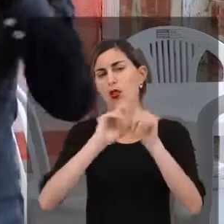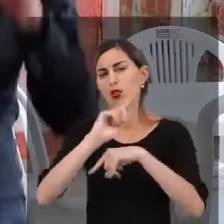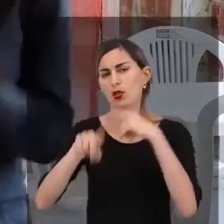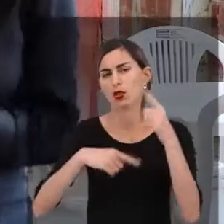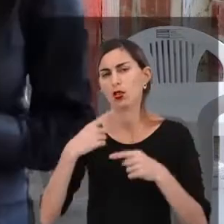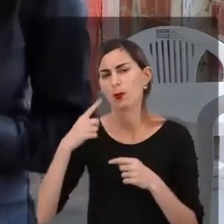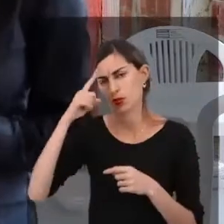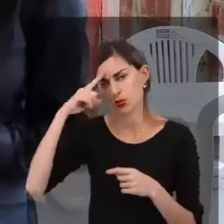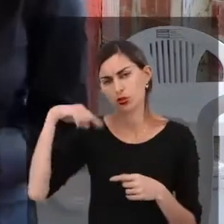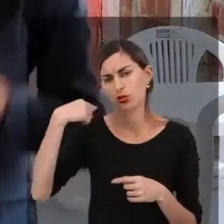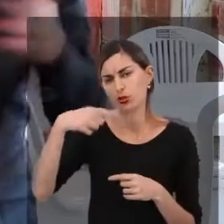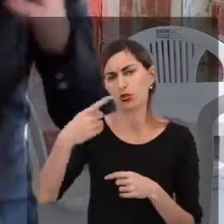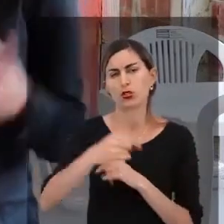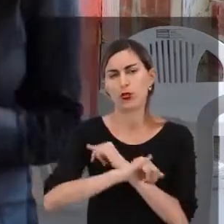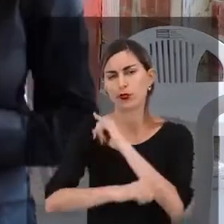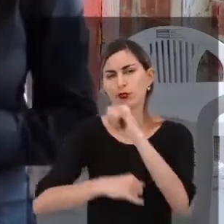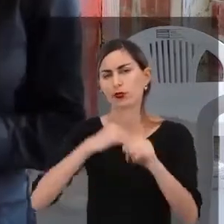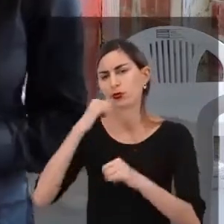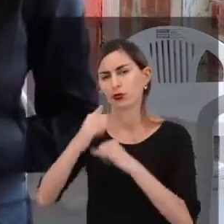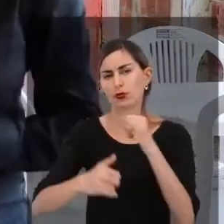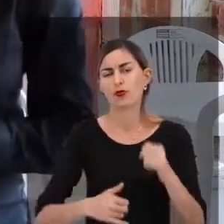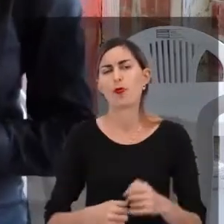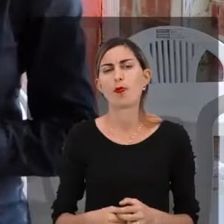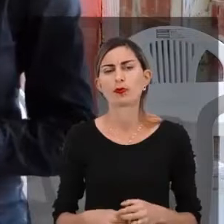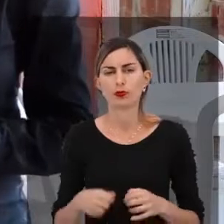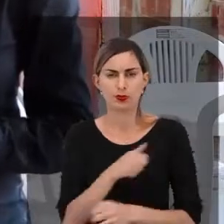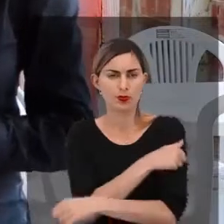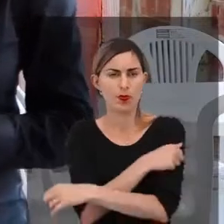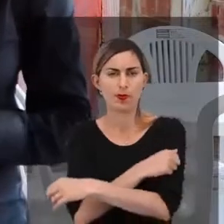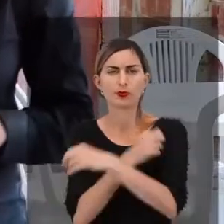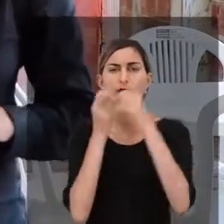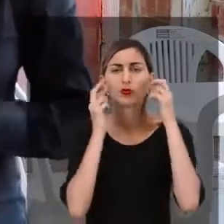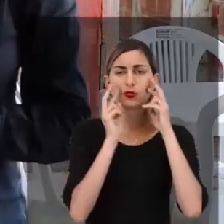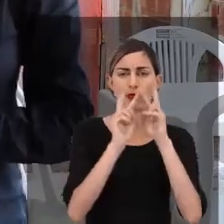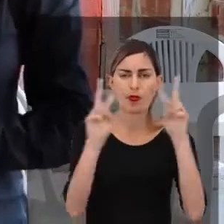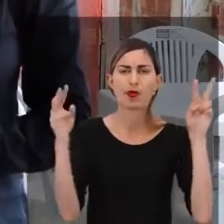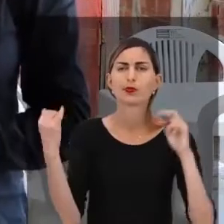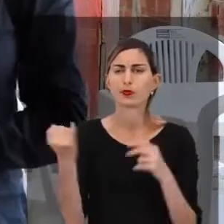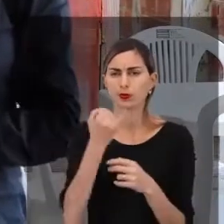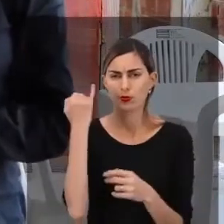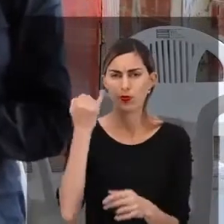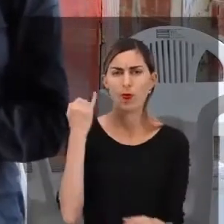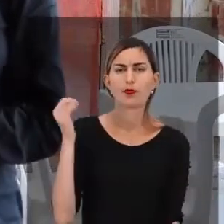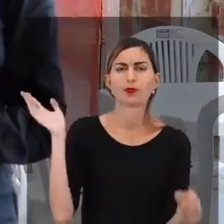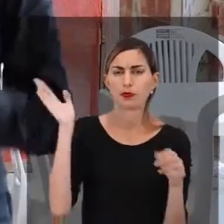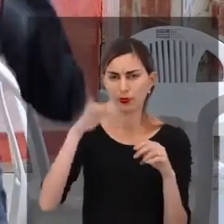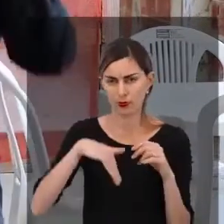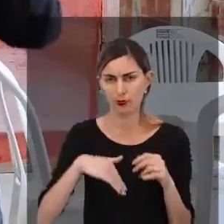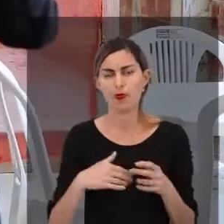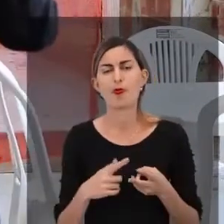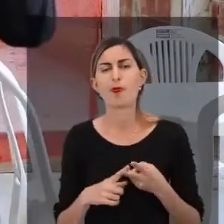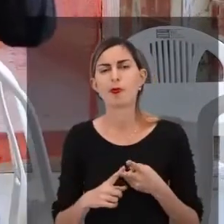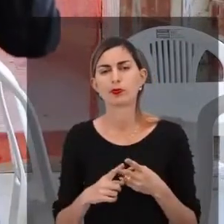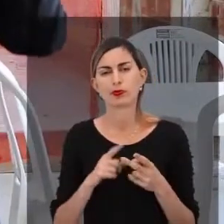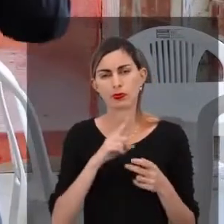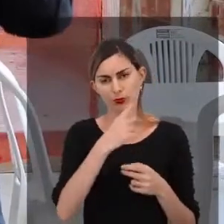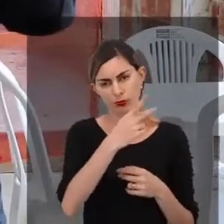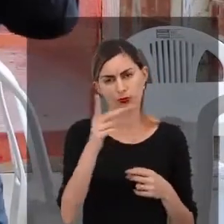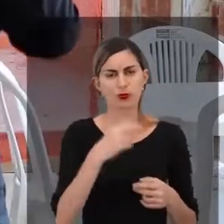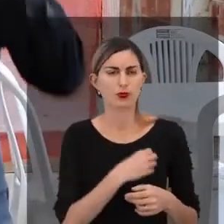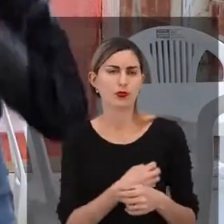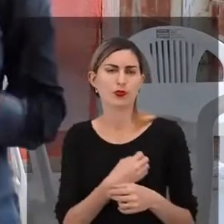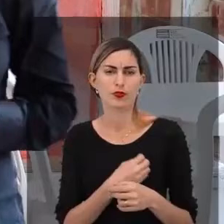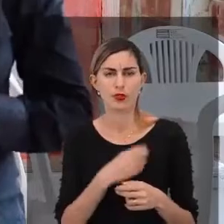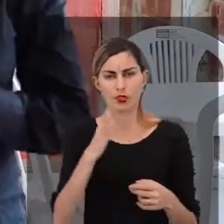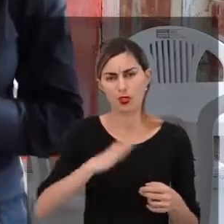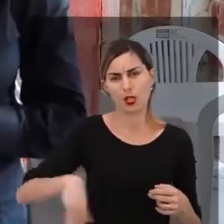quadro e depois você vem para o dia a dia para passar para o funcionário. Alunos, vejam a importância de você trazer para o dia a dia,